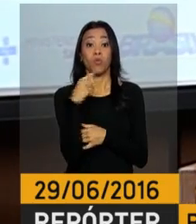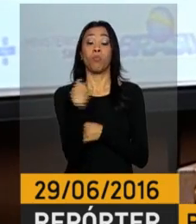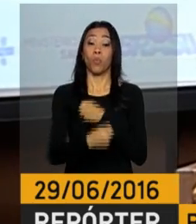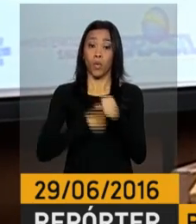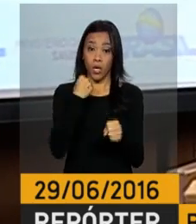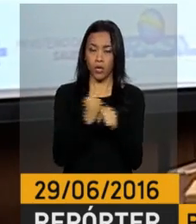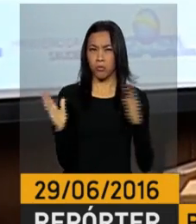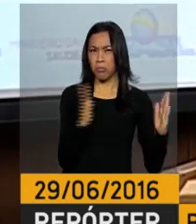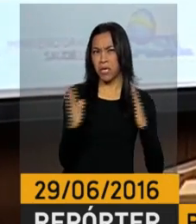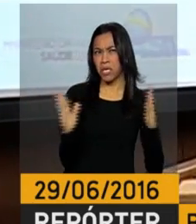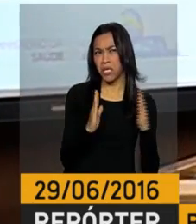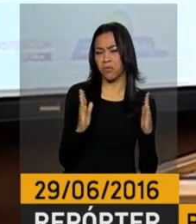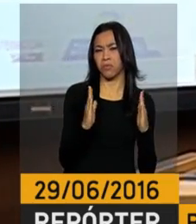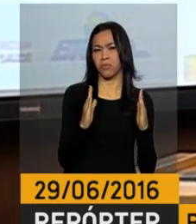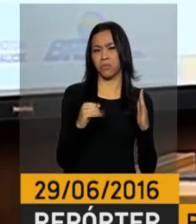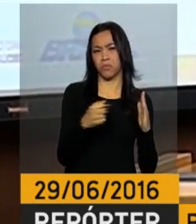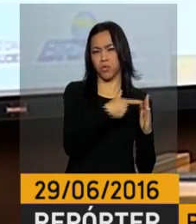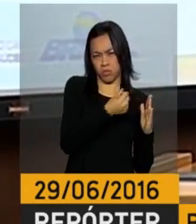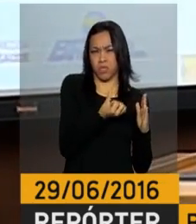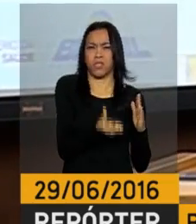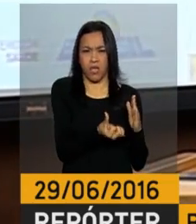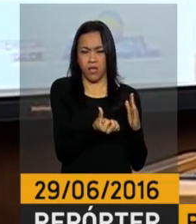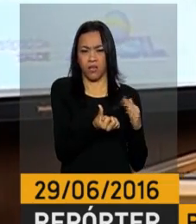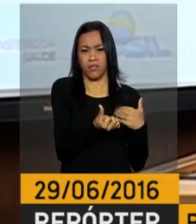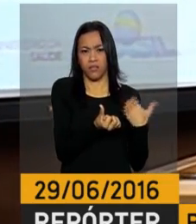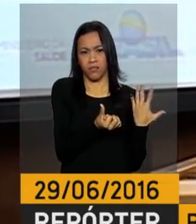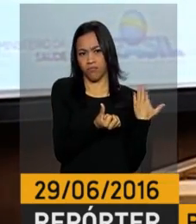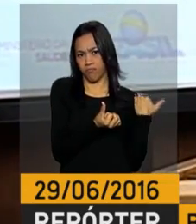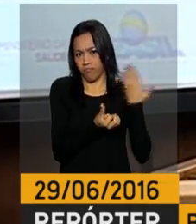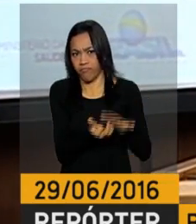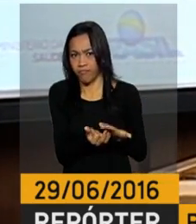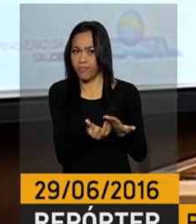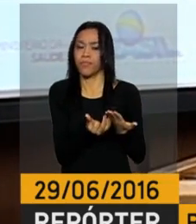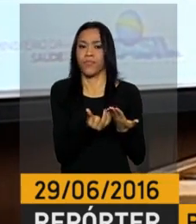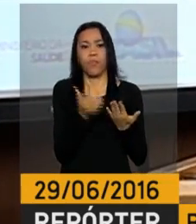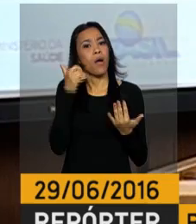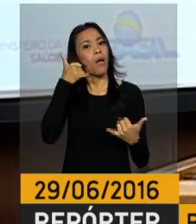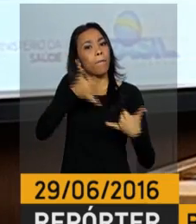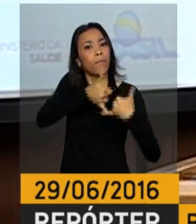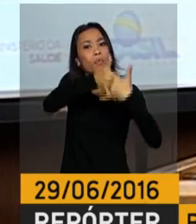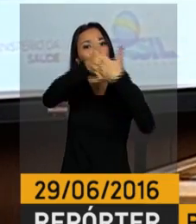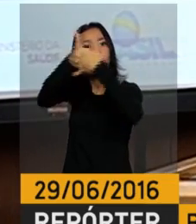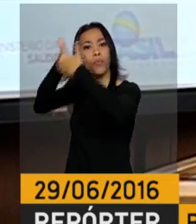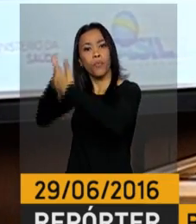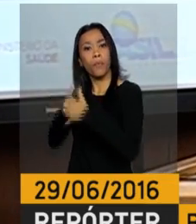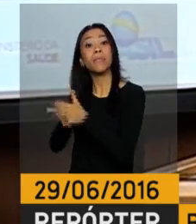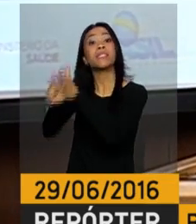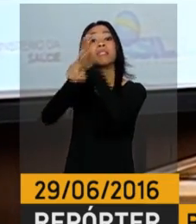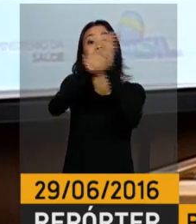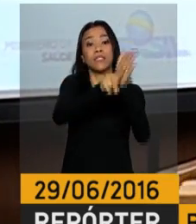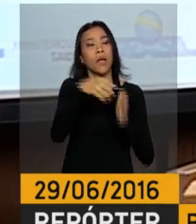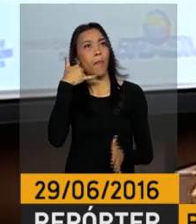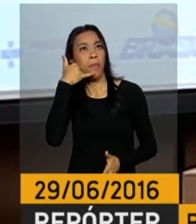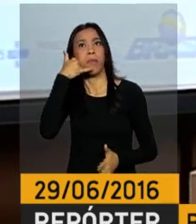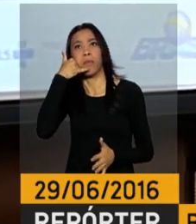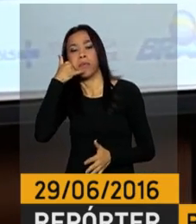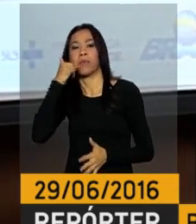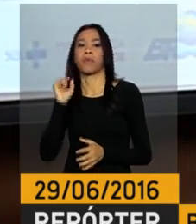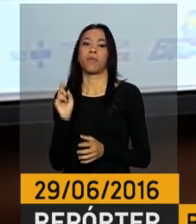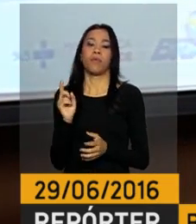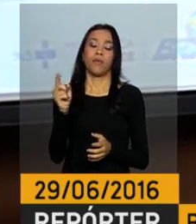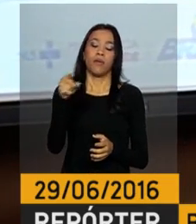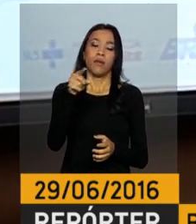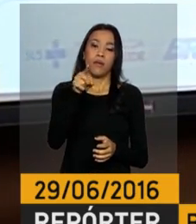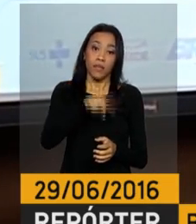2000 desde de 2006 percebe-se que não há um aumento nos últimos anos eh da